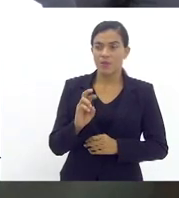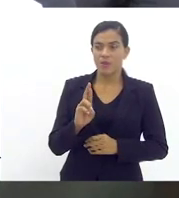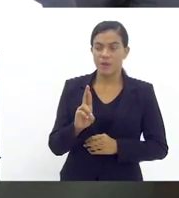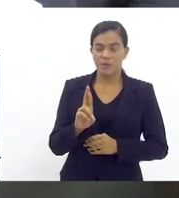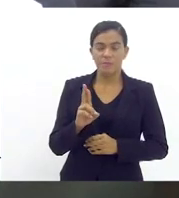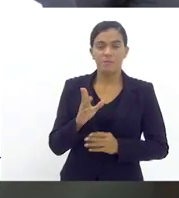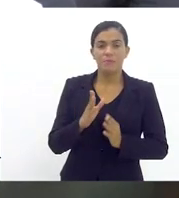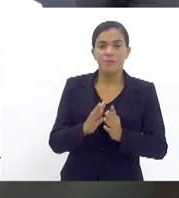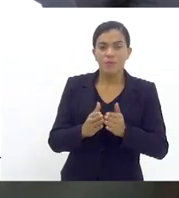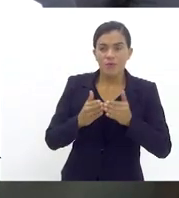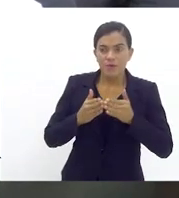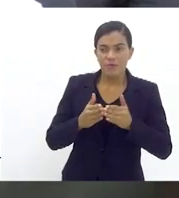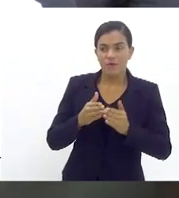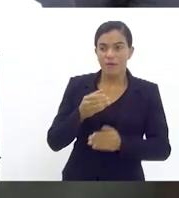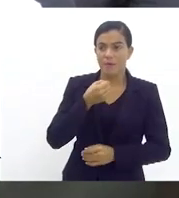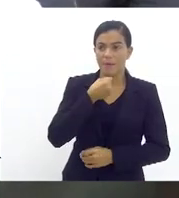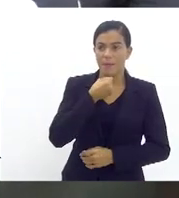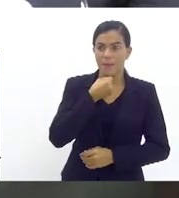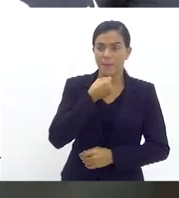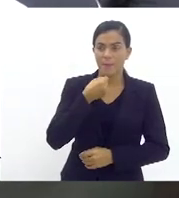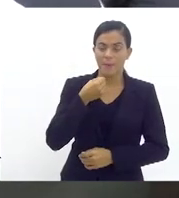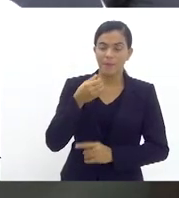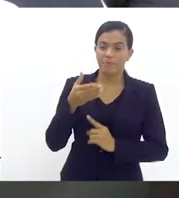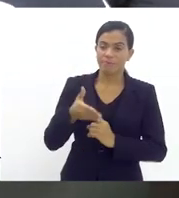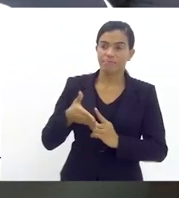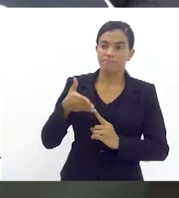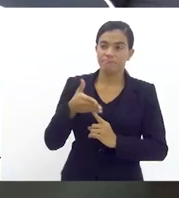por gentileza.